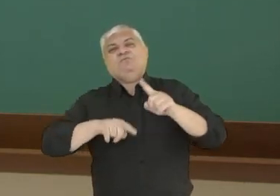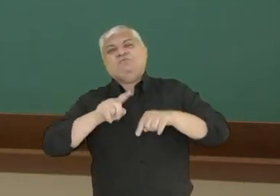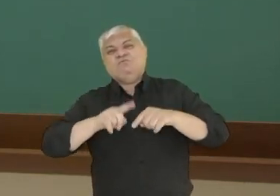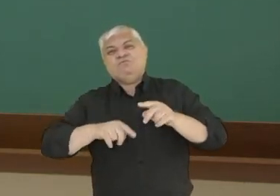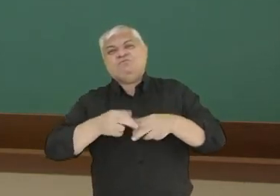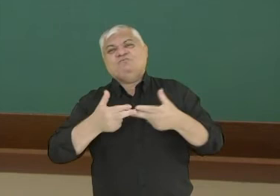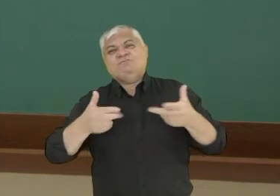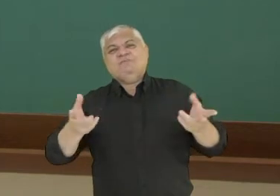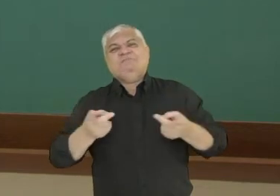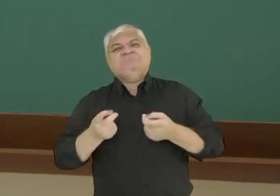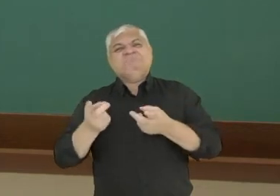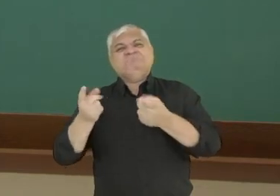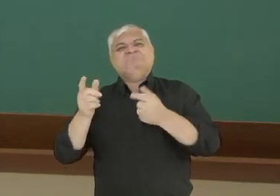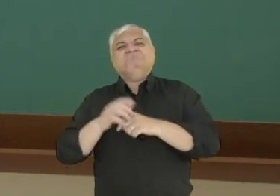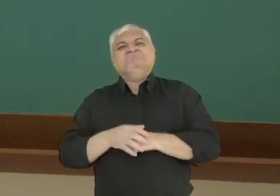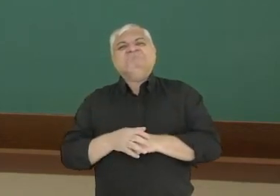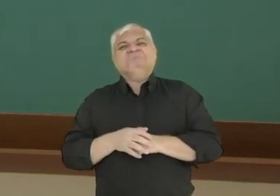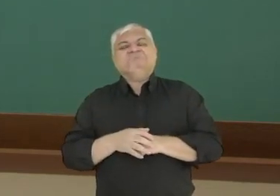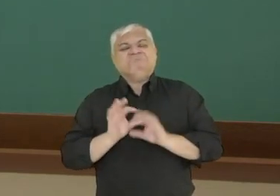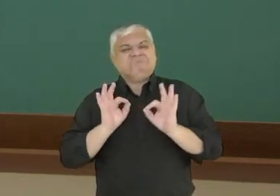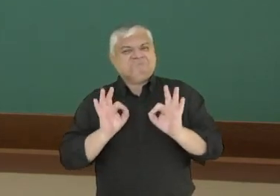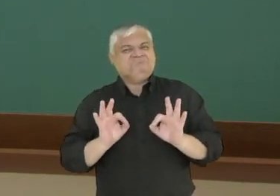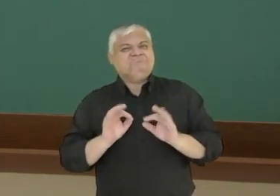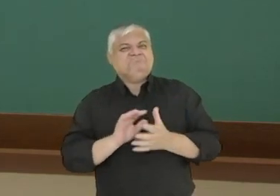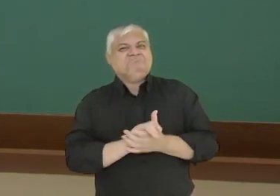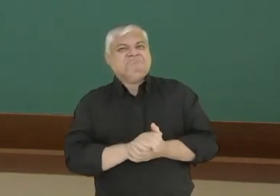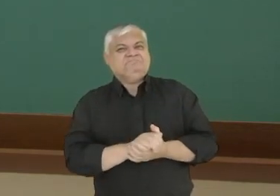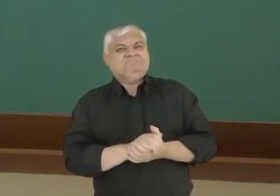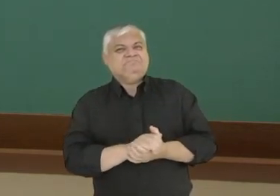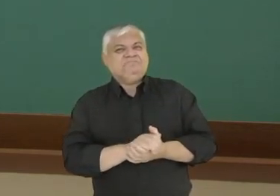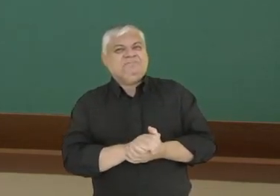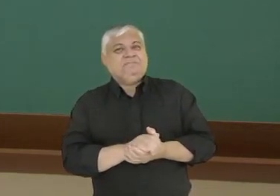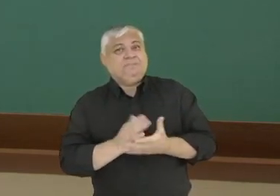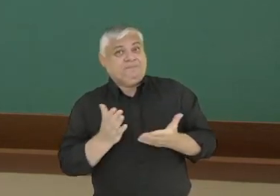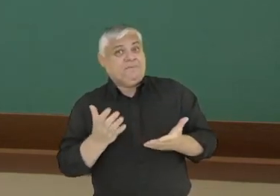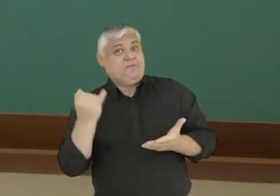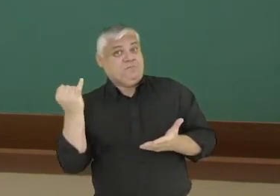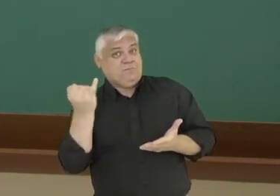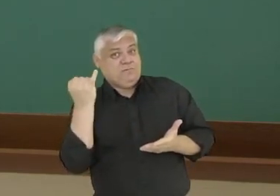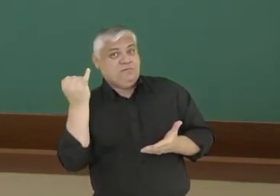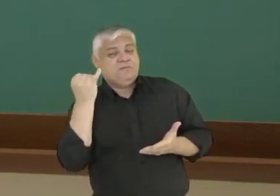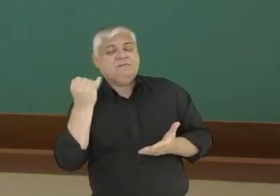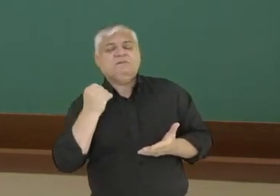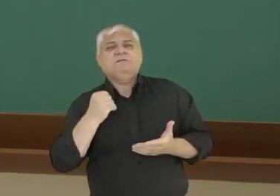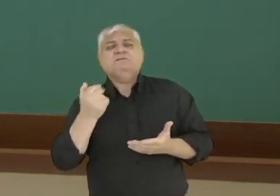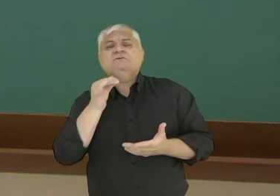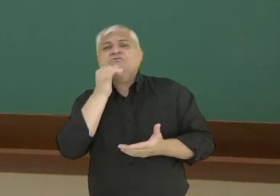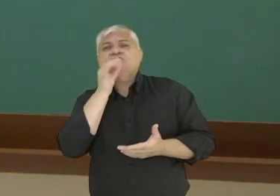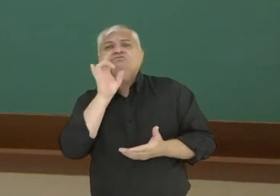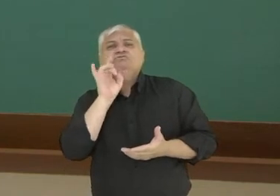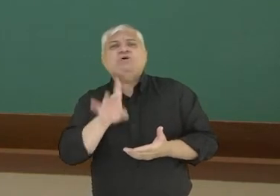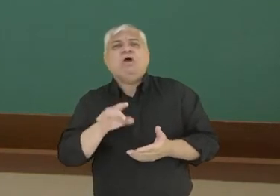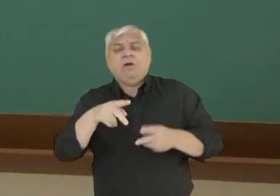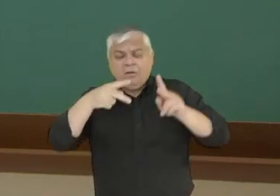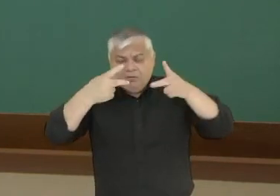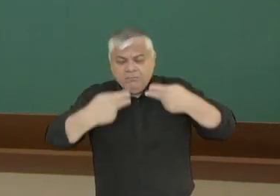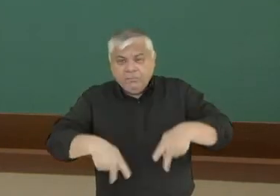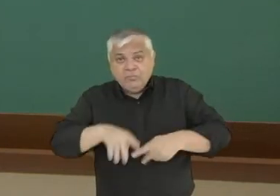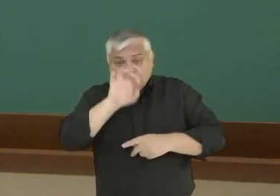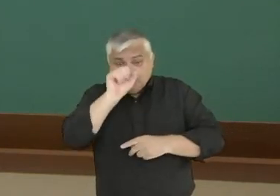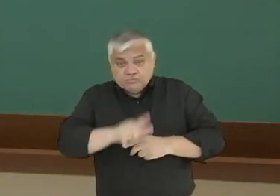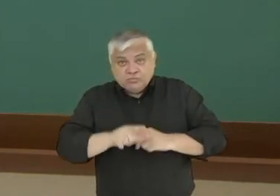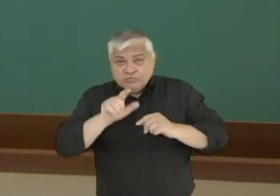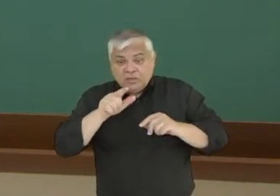que são vendidos consumidos usados pela sociedade tão a importância da agropecuária Não é só para a região